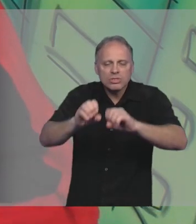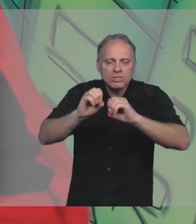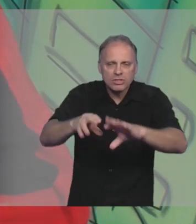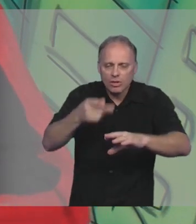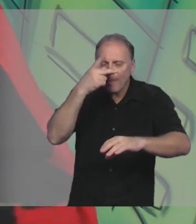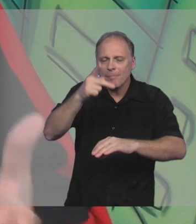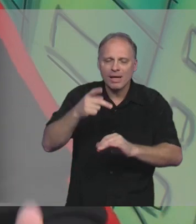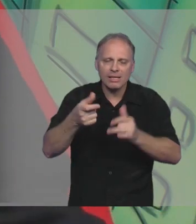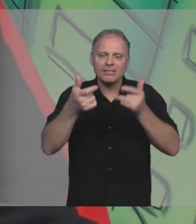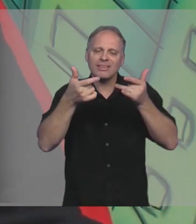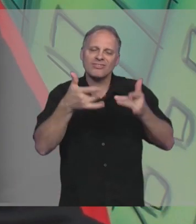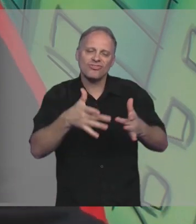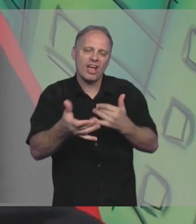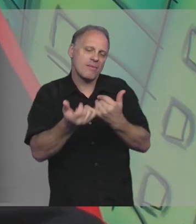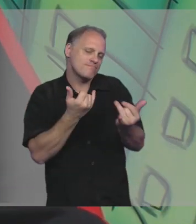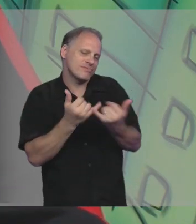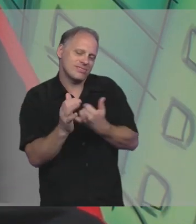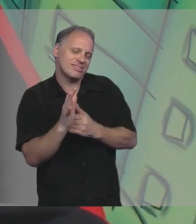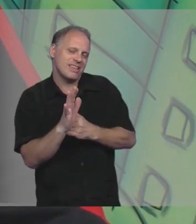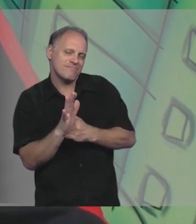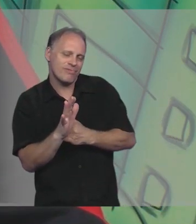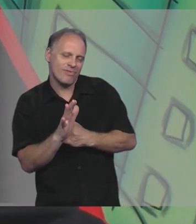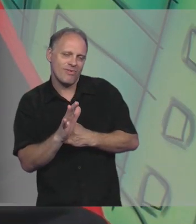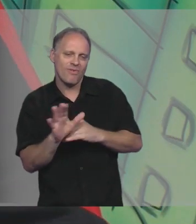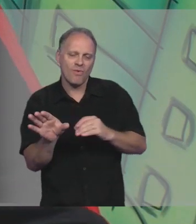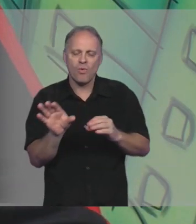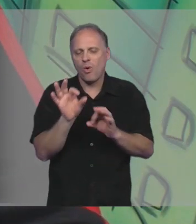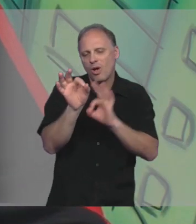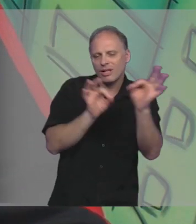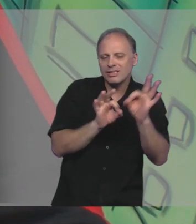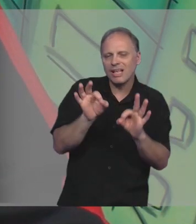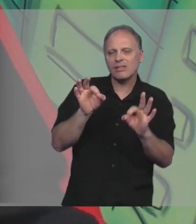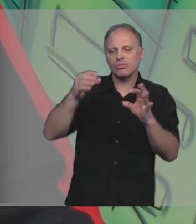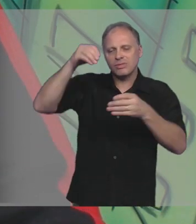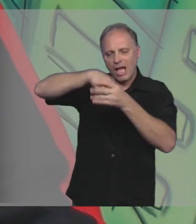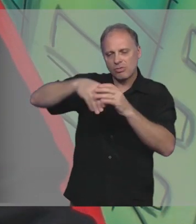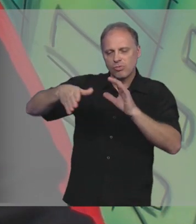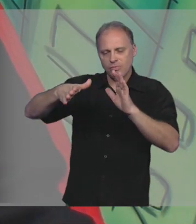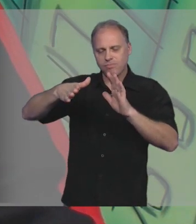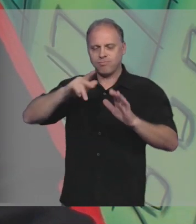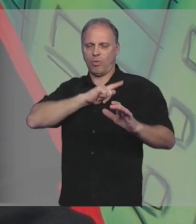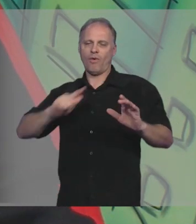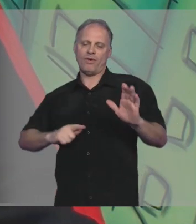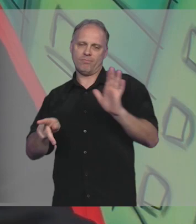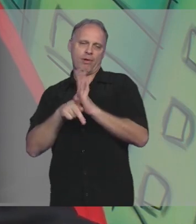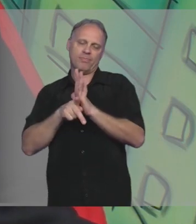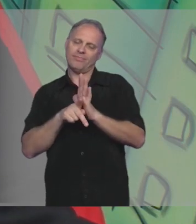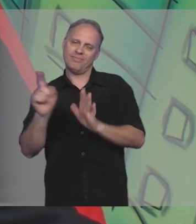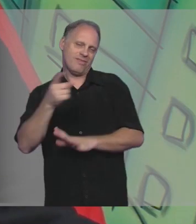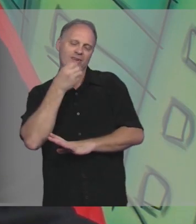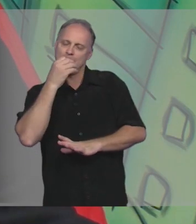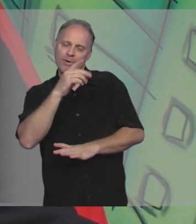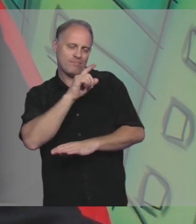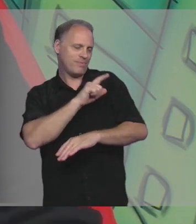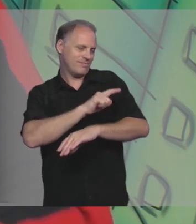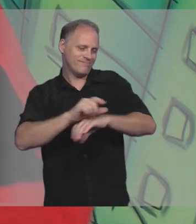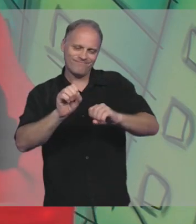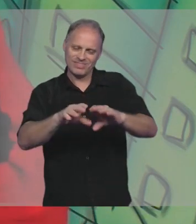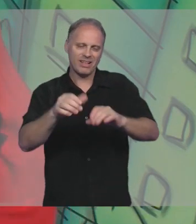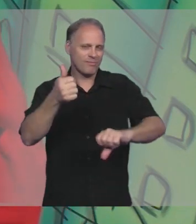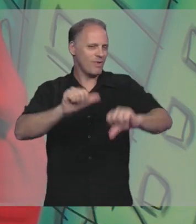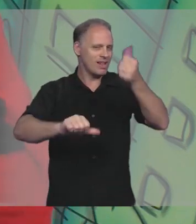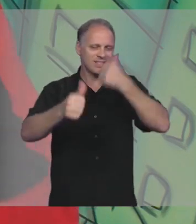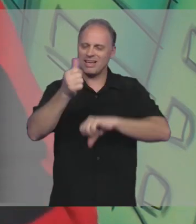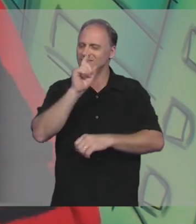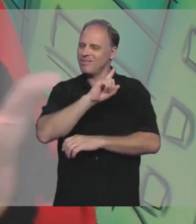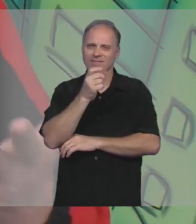para deixá-lo, vamos dizer assim, implementado durante o seu governo. Isso não é bom para a educação, isso não é bom para a